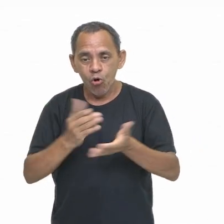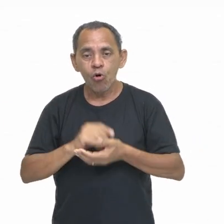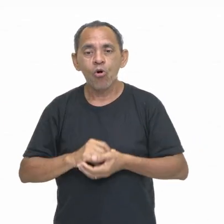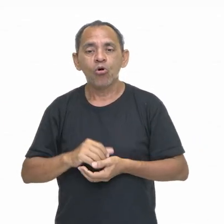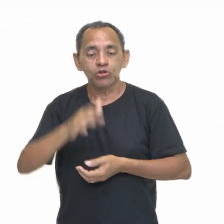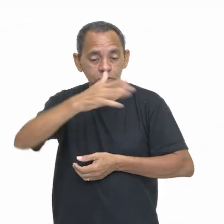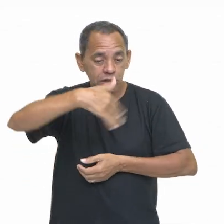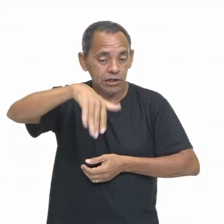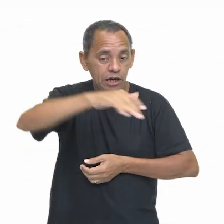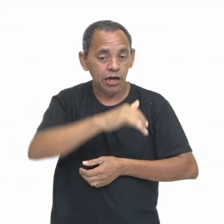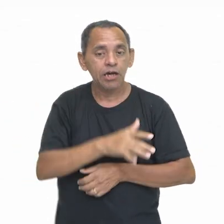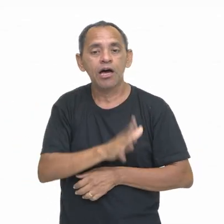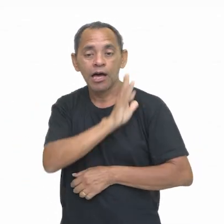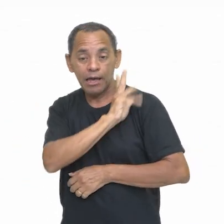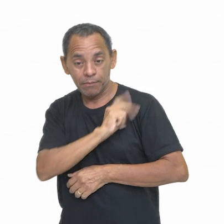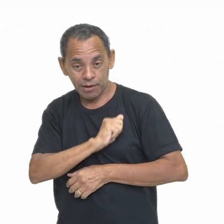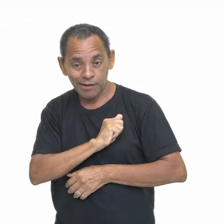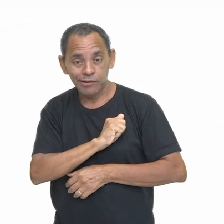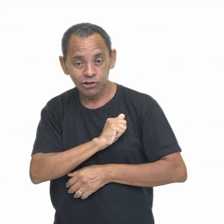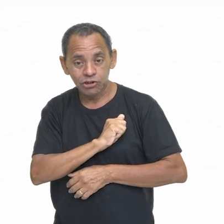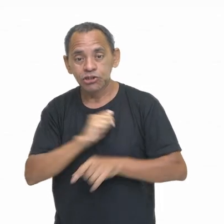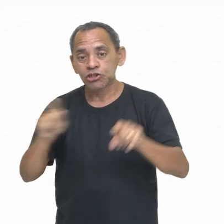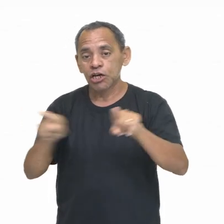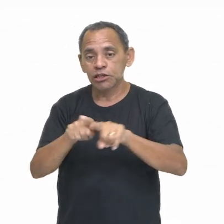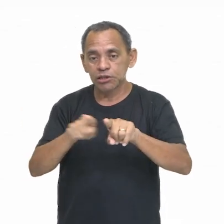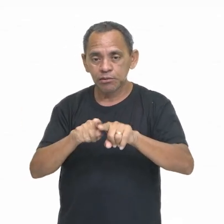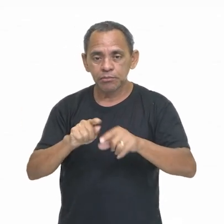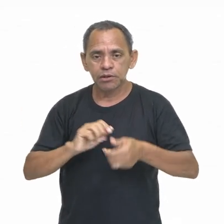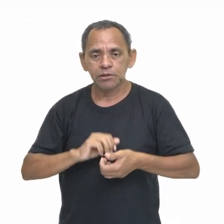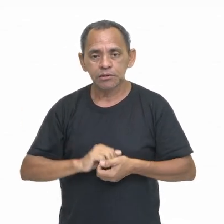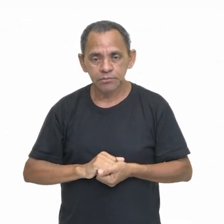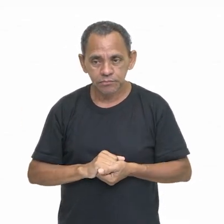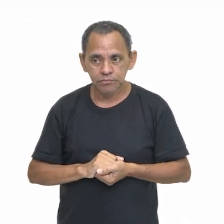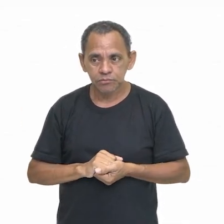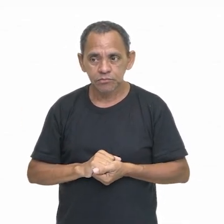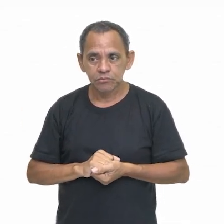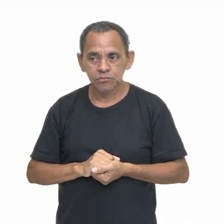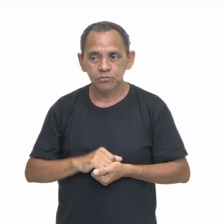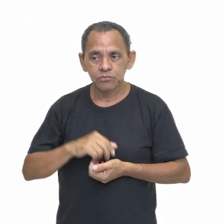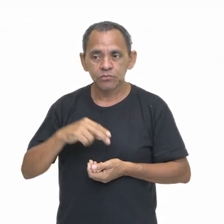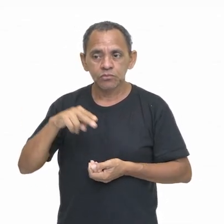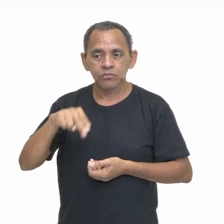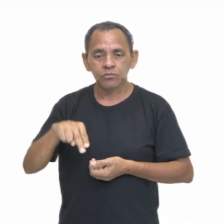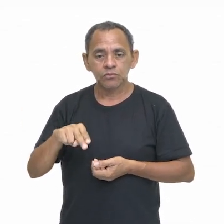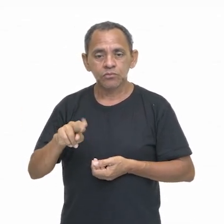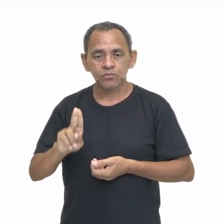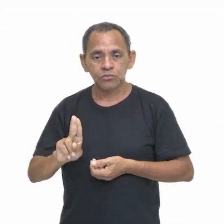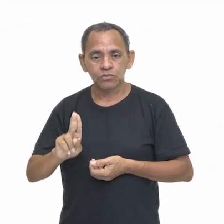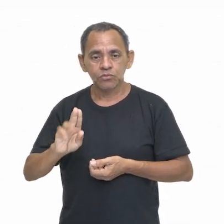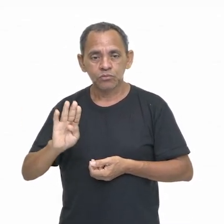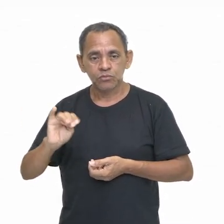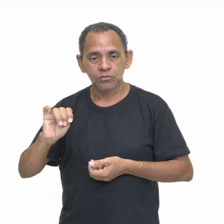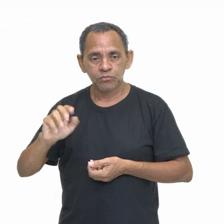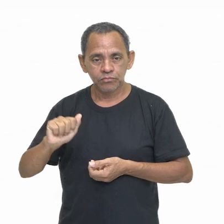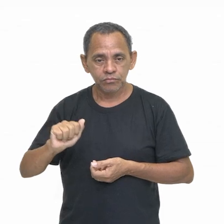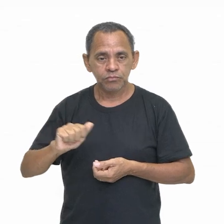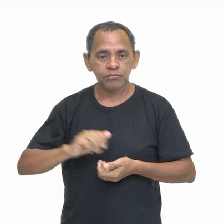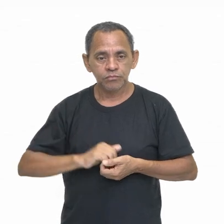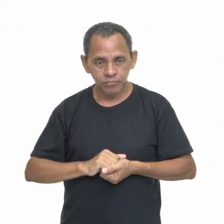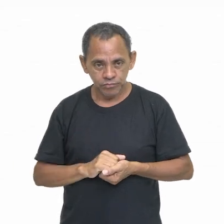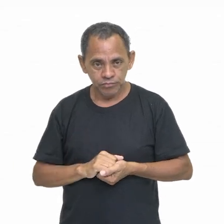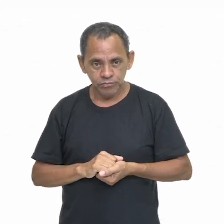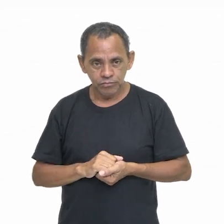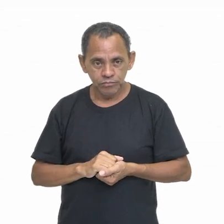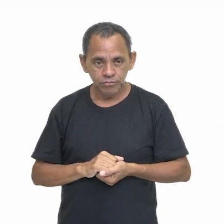territórios da Palestina e da Núbia, tá bom? E olha só, como, né, havia